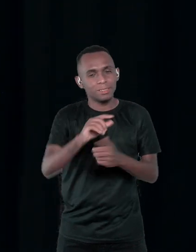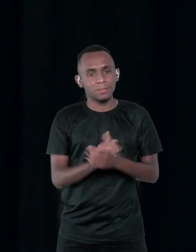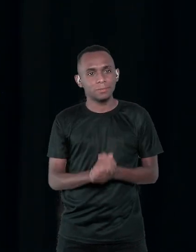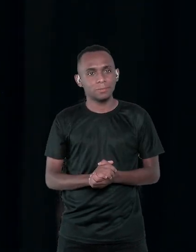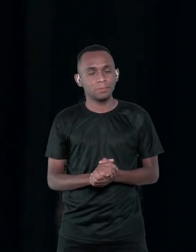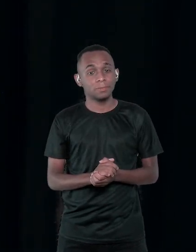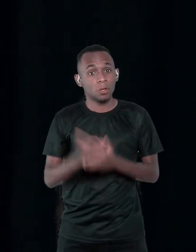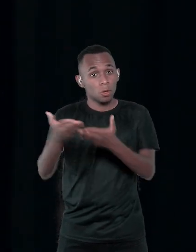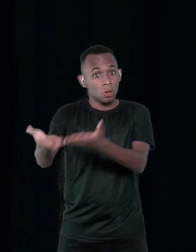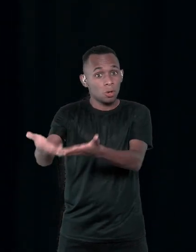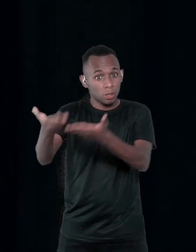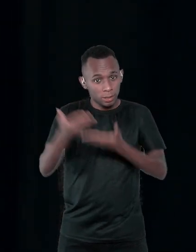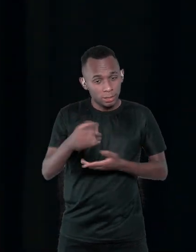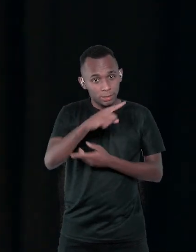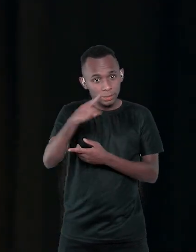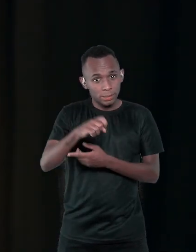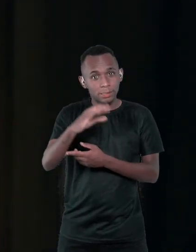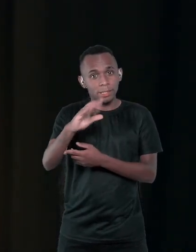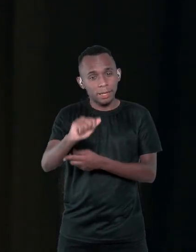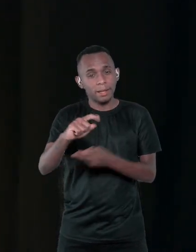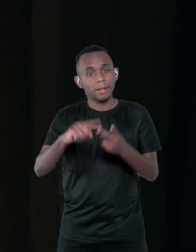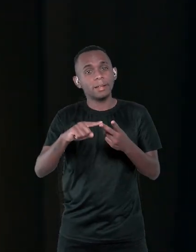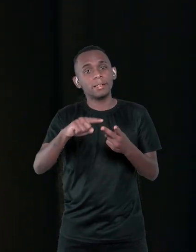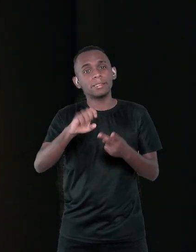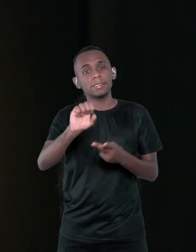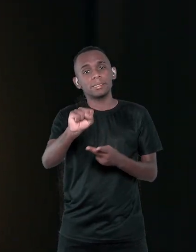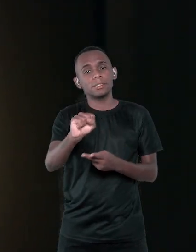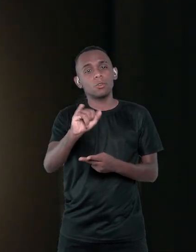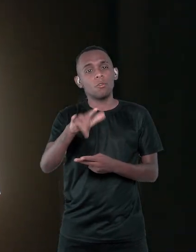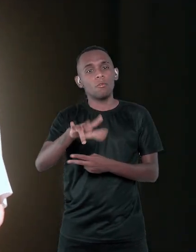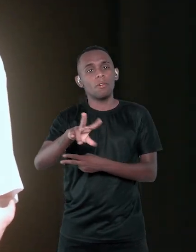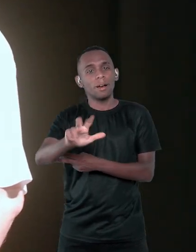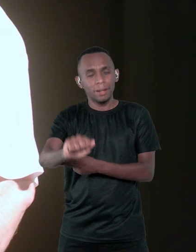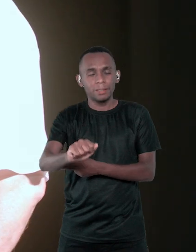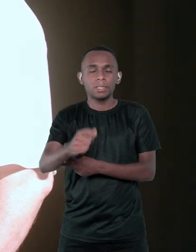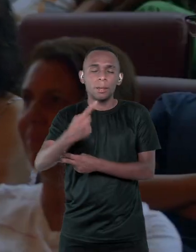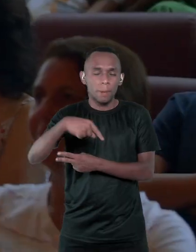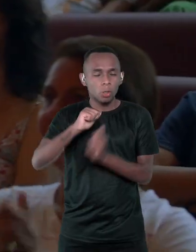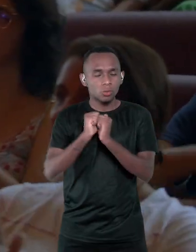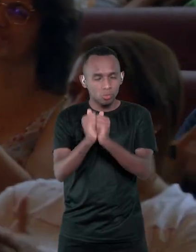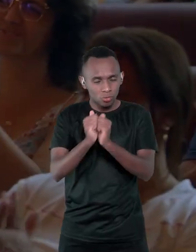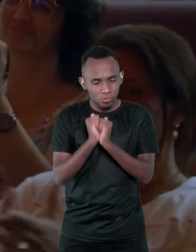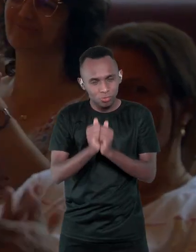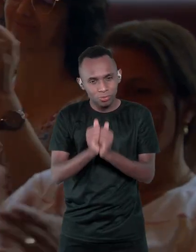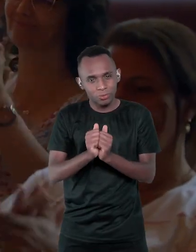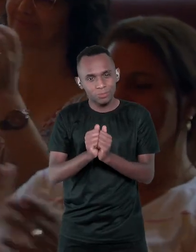queria logo convidar Zeca Camargo e Silvana Montijo para estarem conosco.